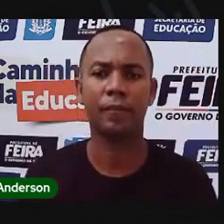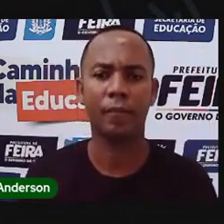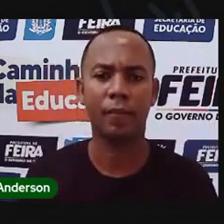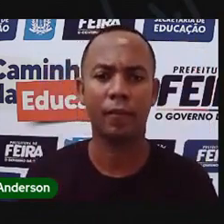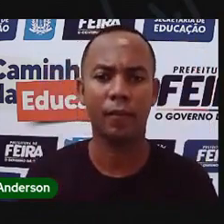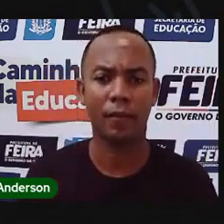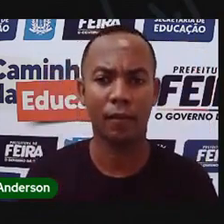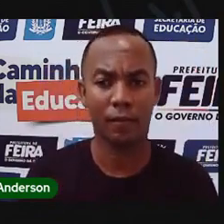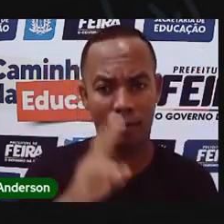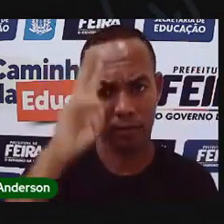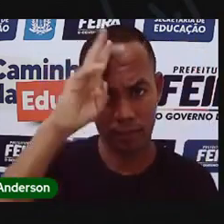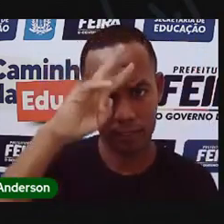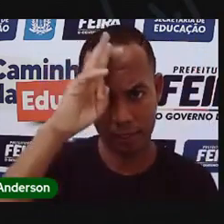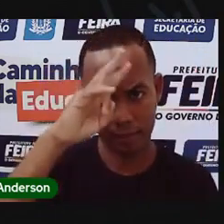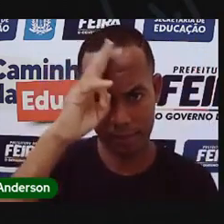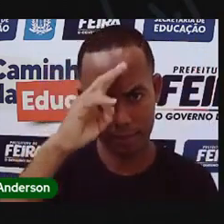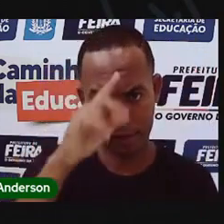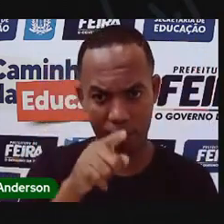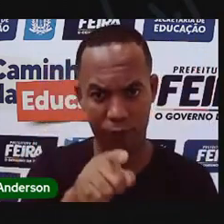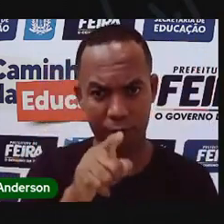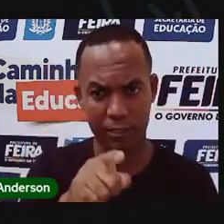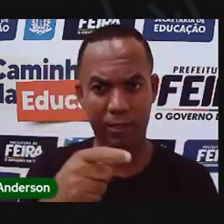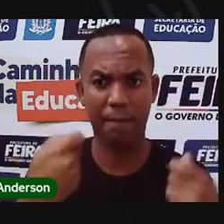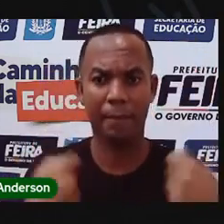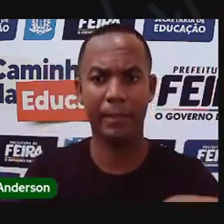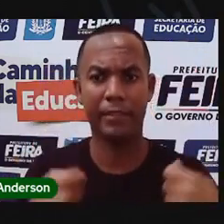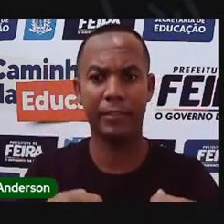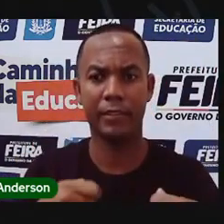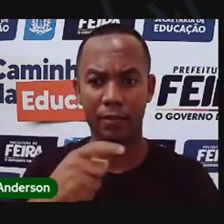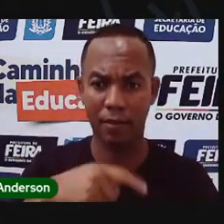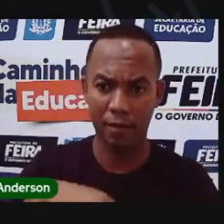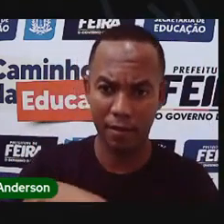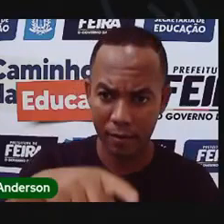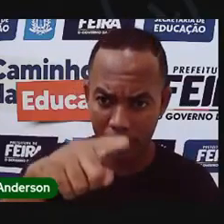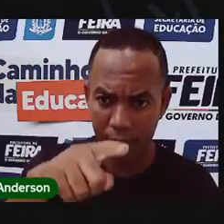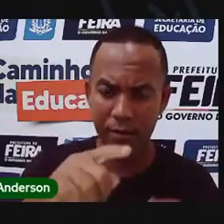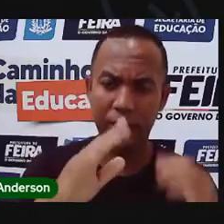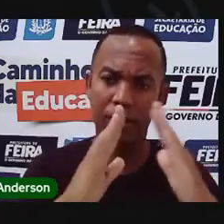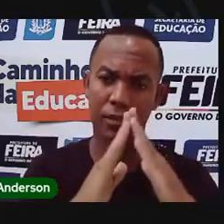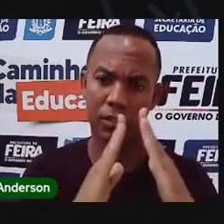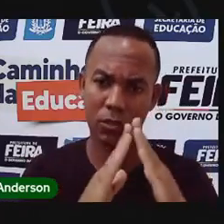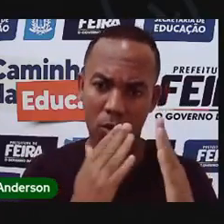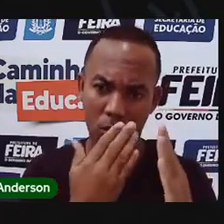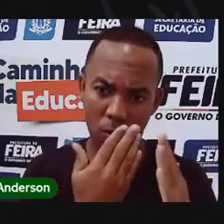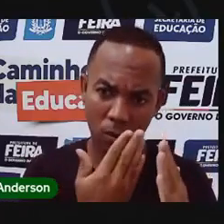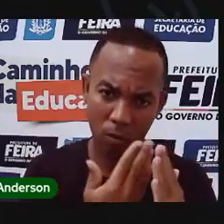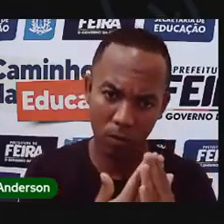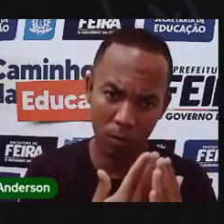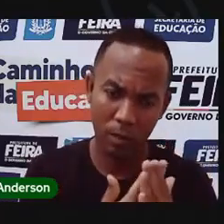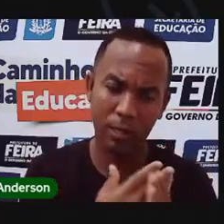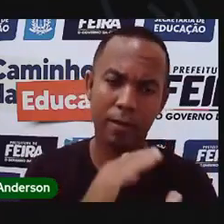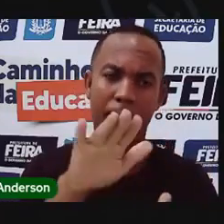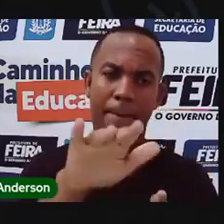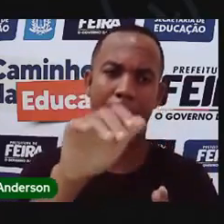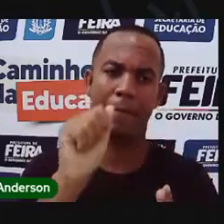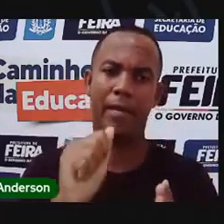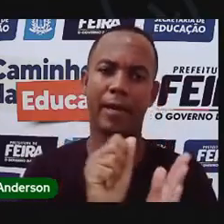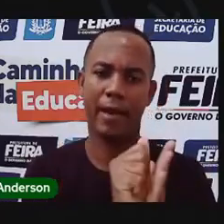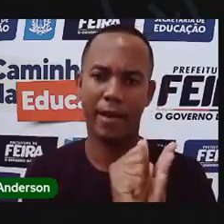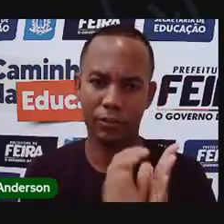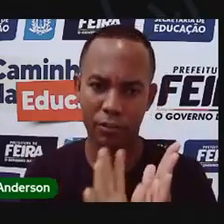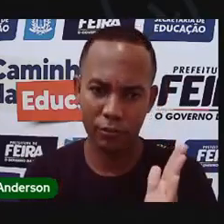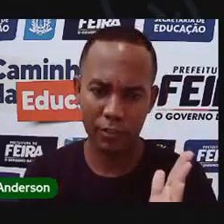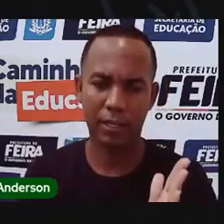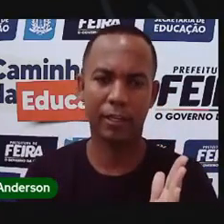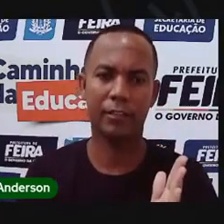precisam buscar essa atividade na escola de vocês, realizar em casa e devolver para a escola, para que